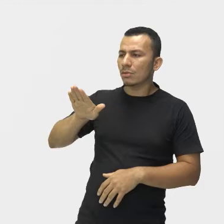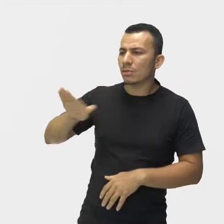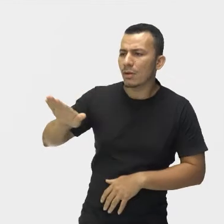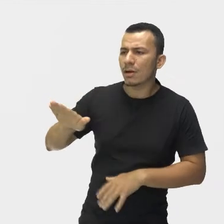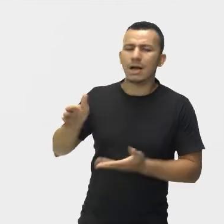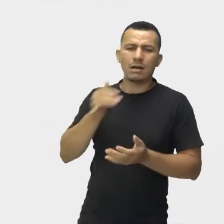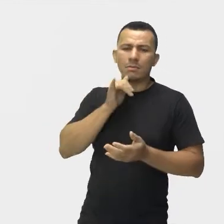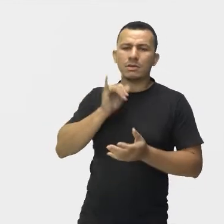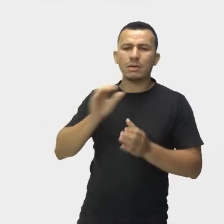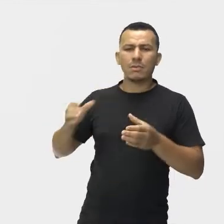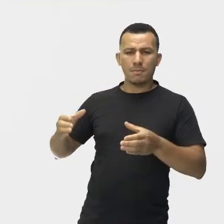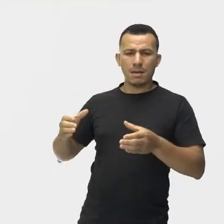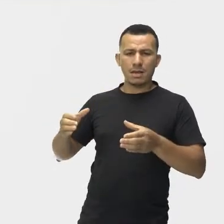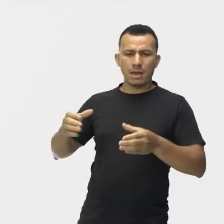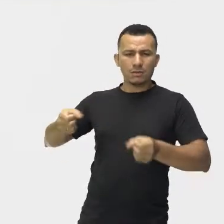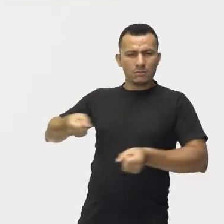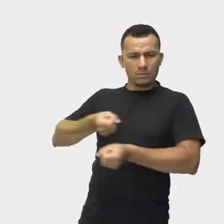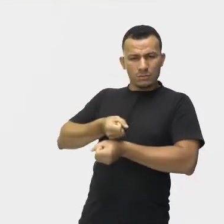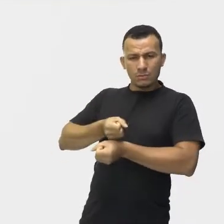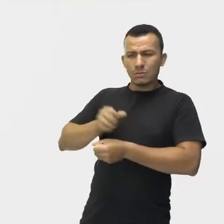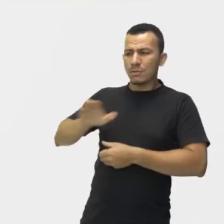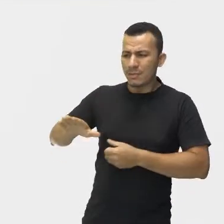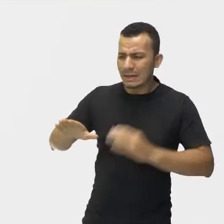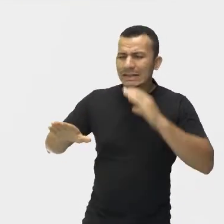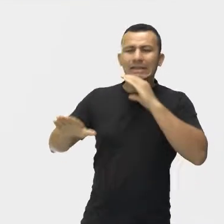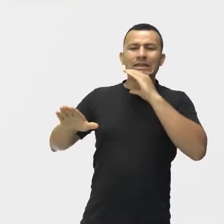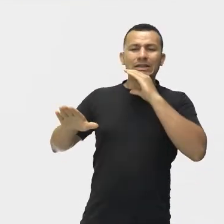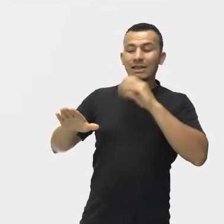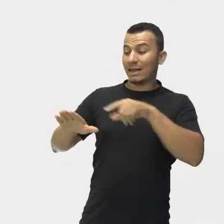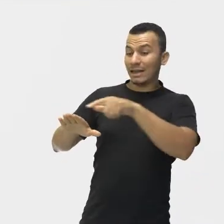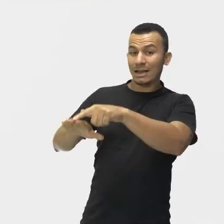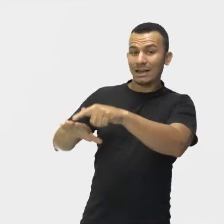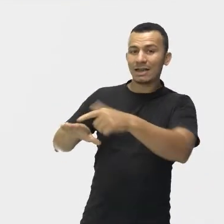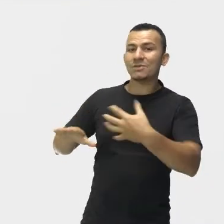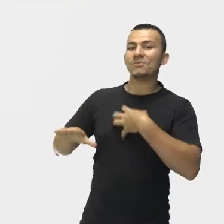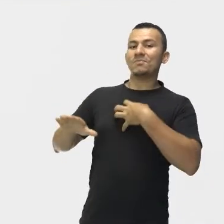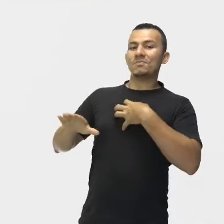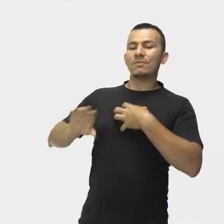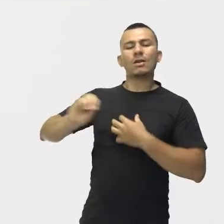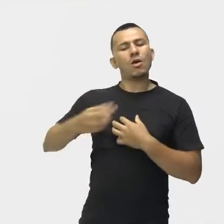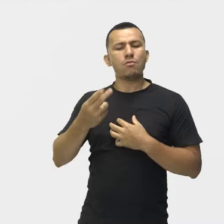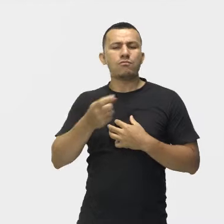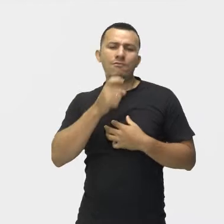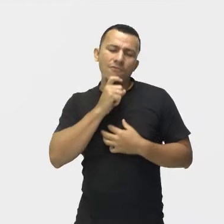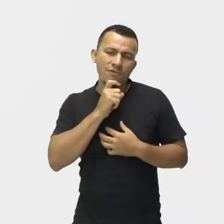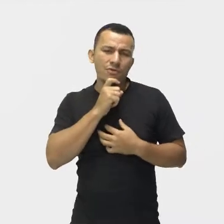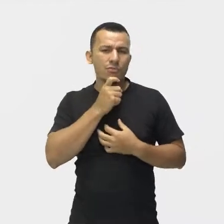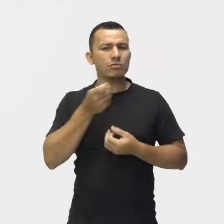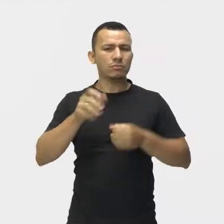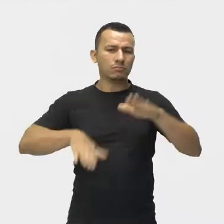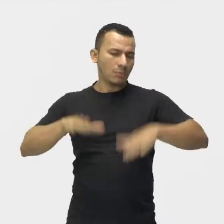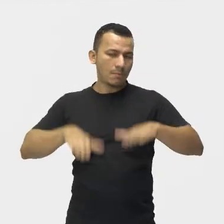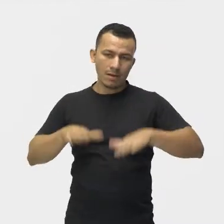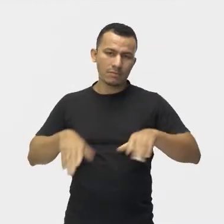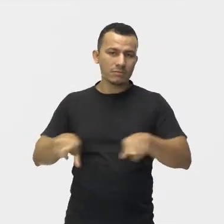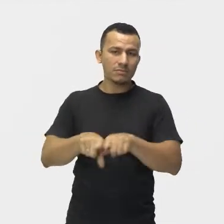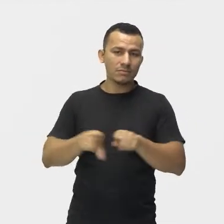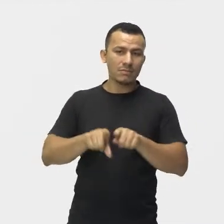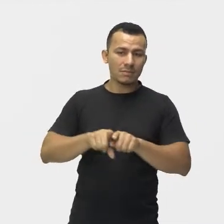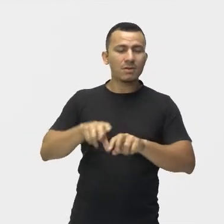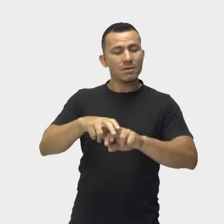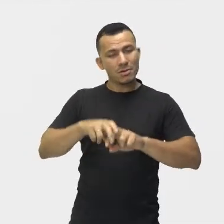numa panela, por exemplo, e aí você vai ver que aquela panela está quente, né? Então você, ou gelado, ou aquele alimento está frio ou está gelado,